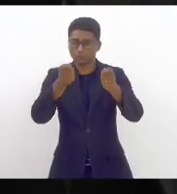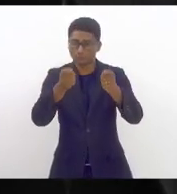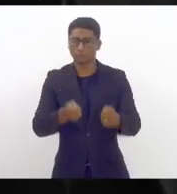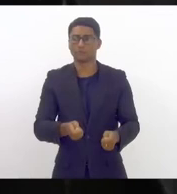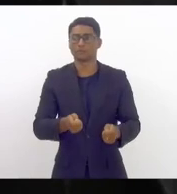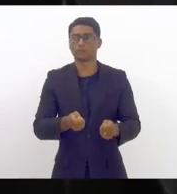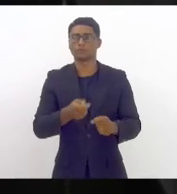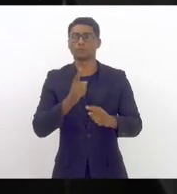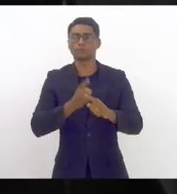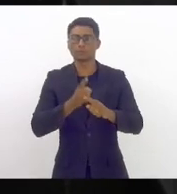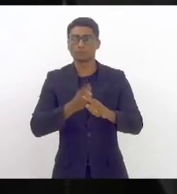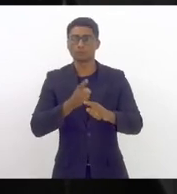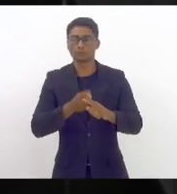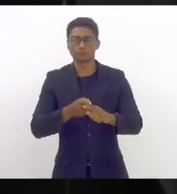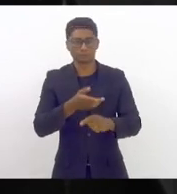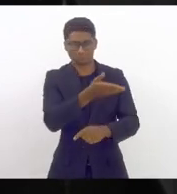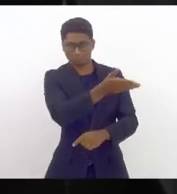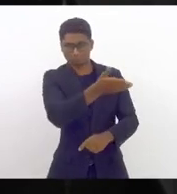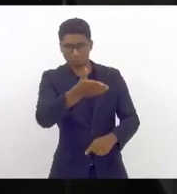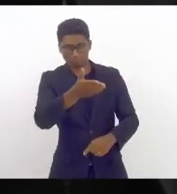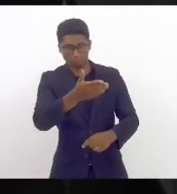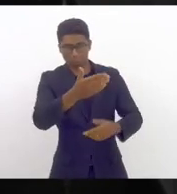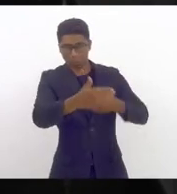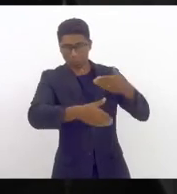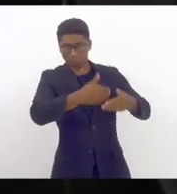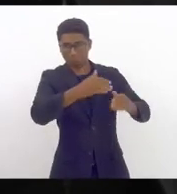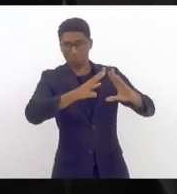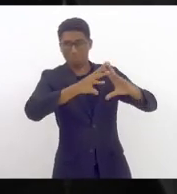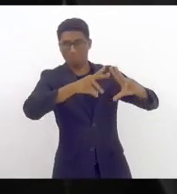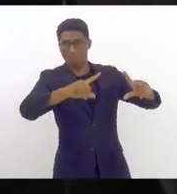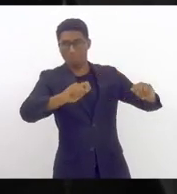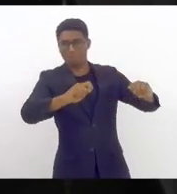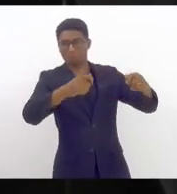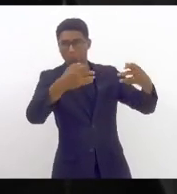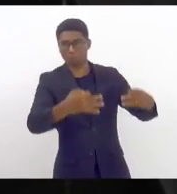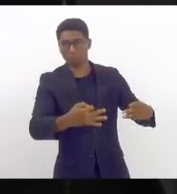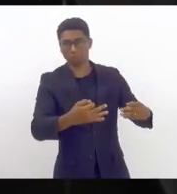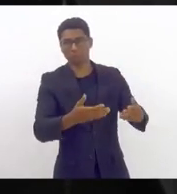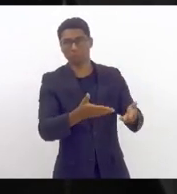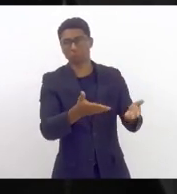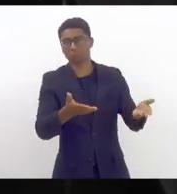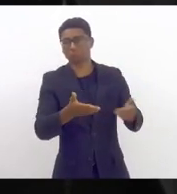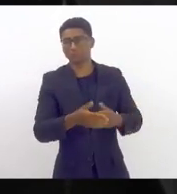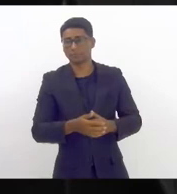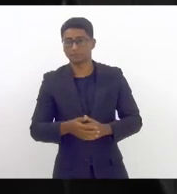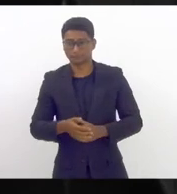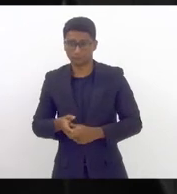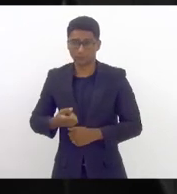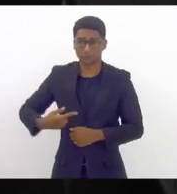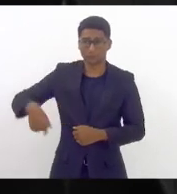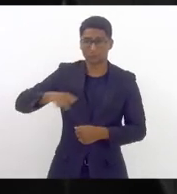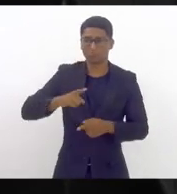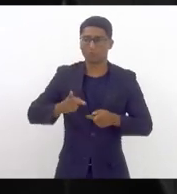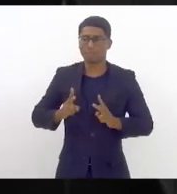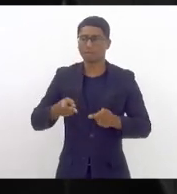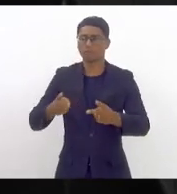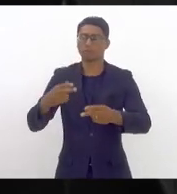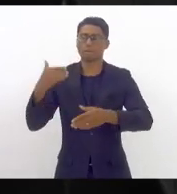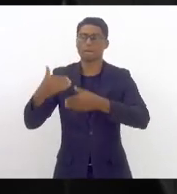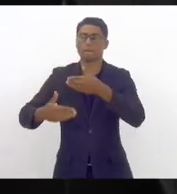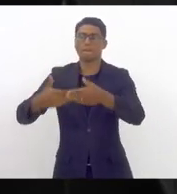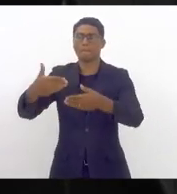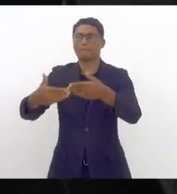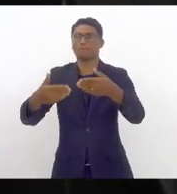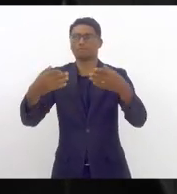pois esses ditadores Passarão e nós continuaremos avançando